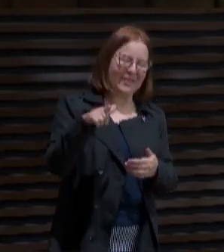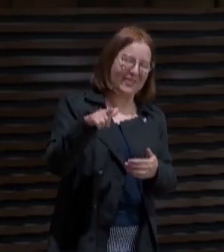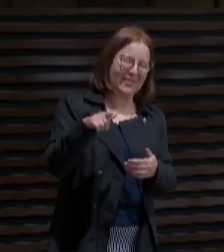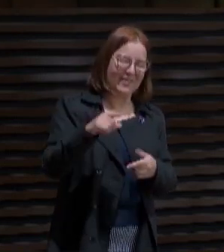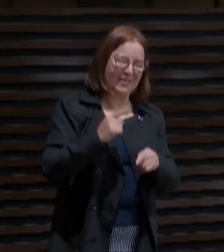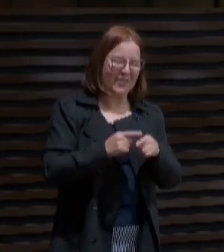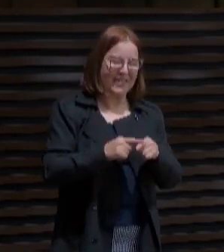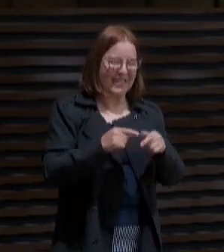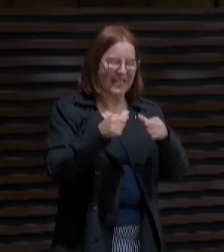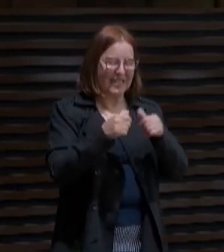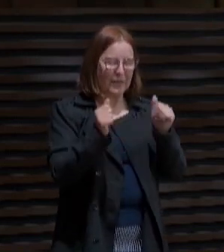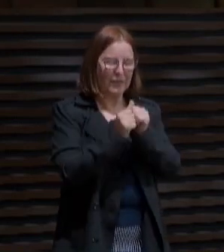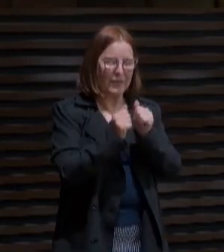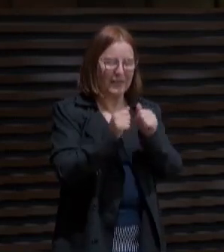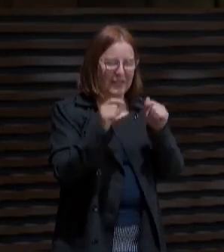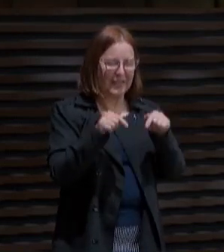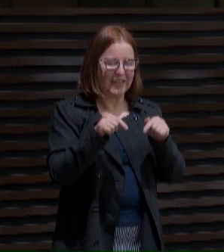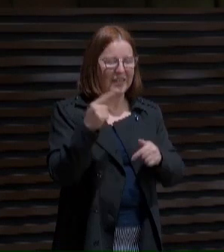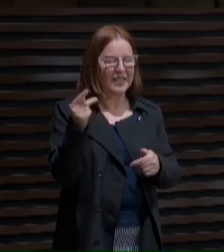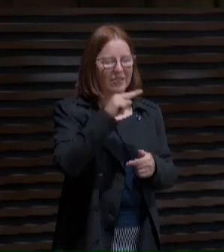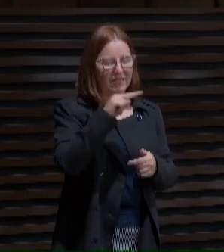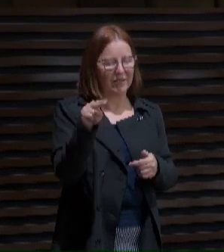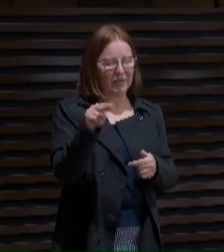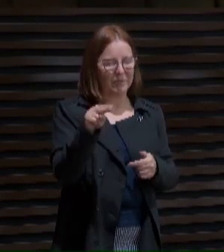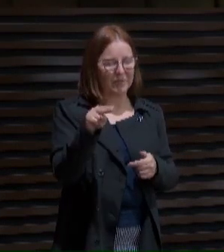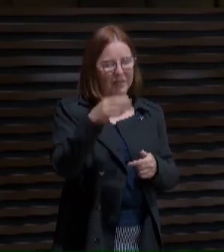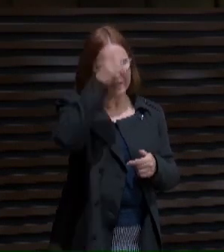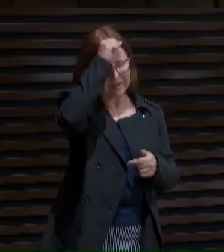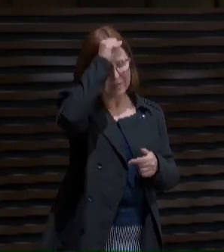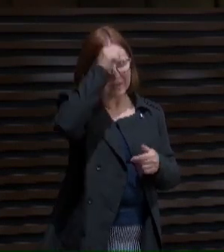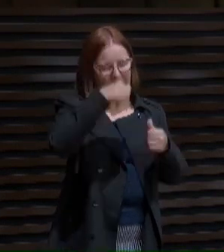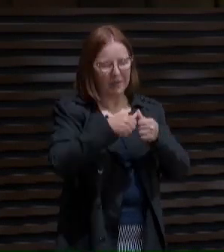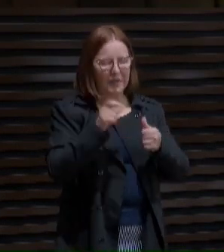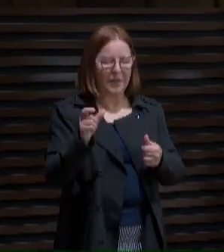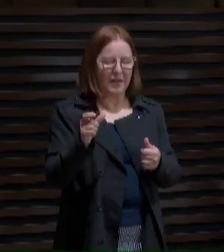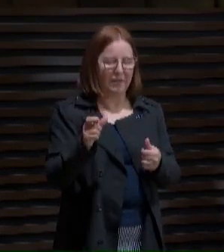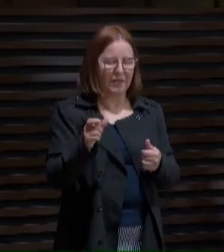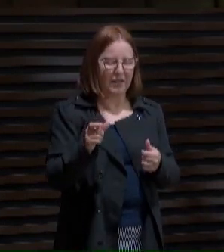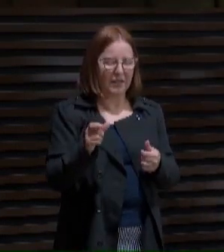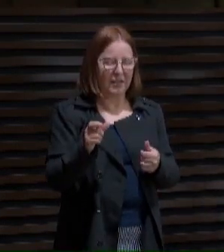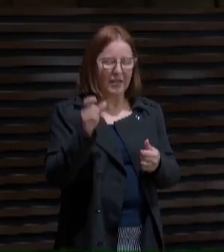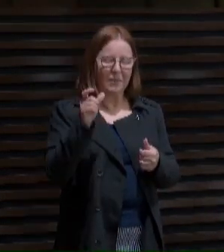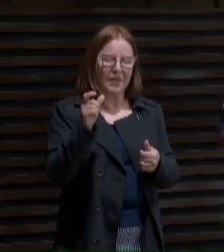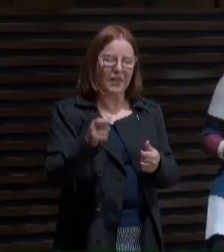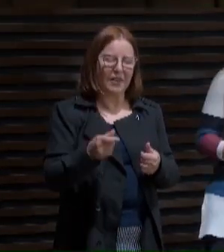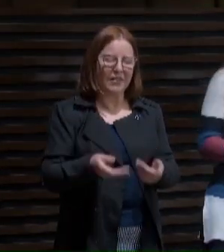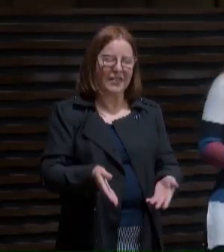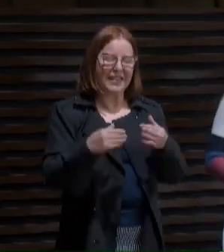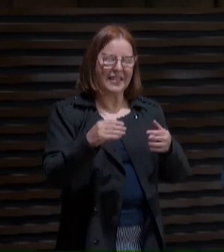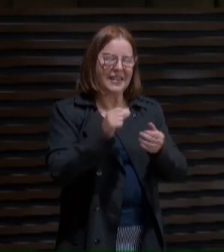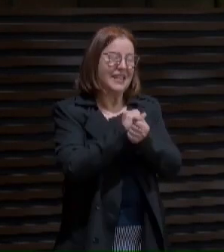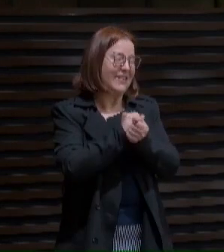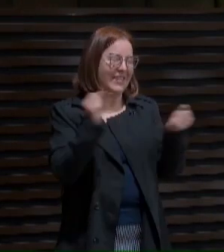estarmos reunidos aqui em teu nome e ouvirmos essa palavra, que ela traga libertação, Pai.